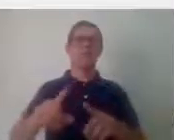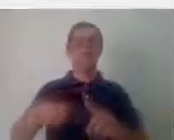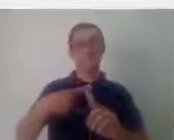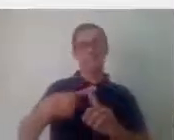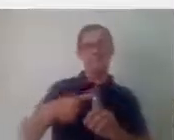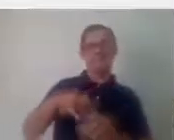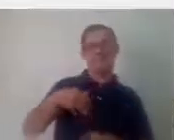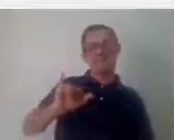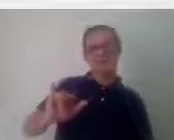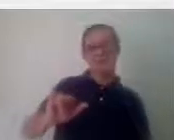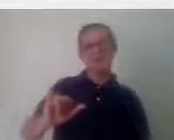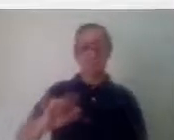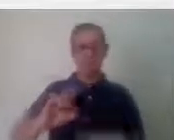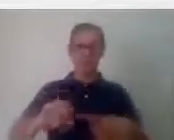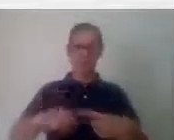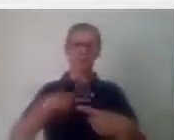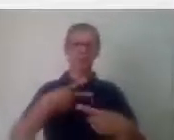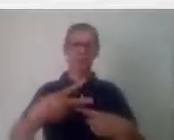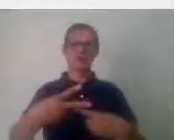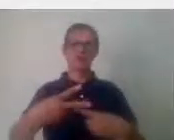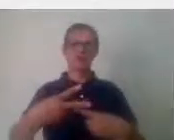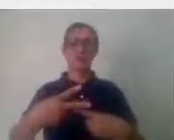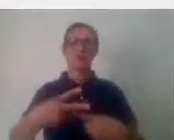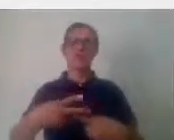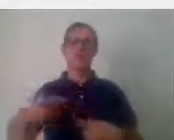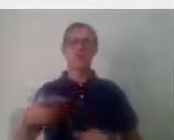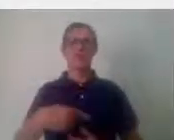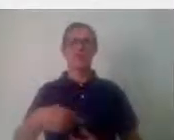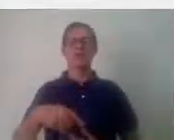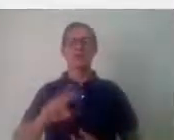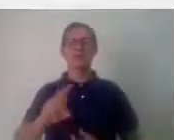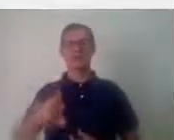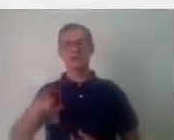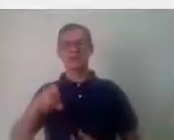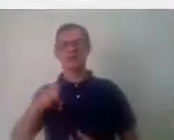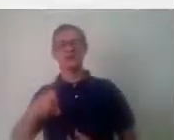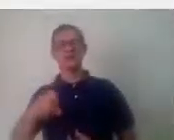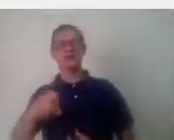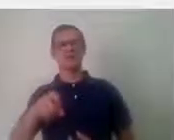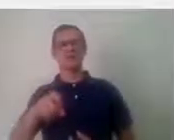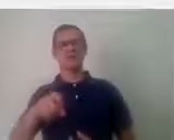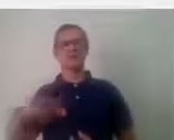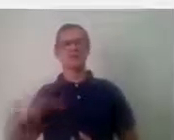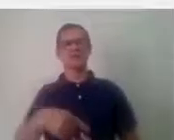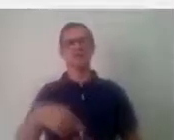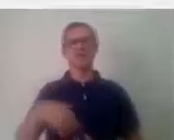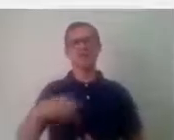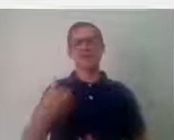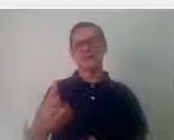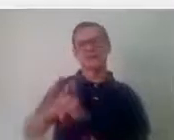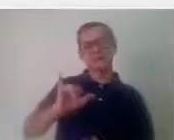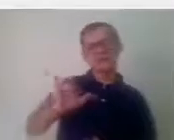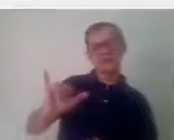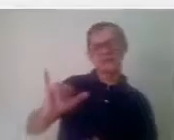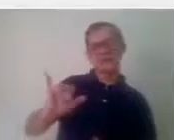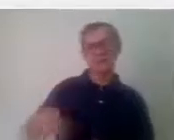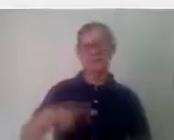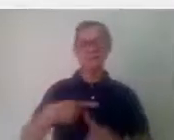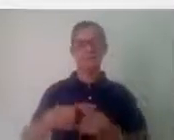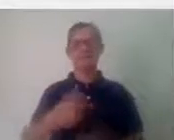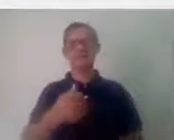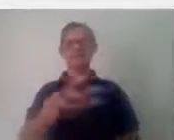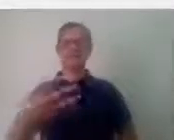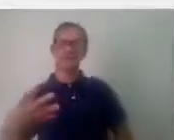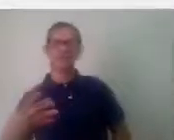mais y ao quadrado menos 2x menos 6y mais